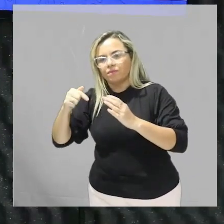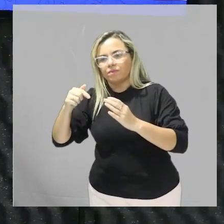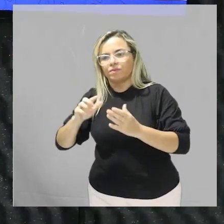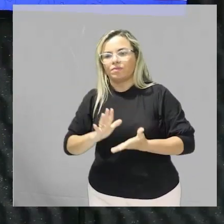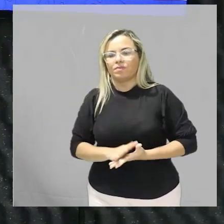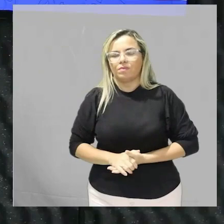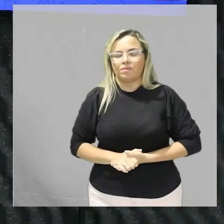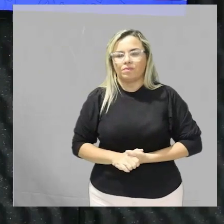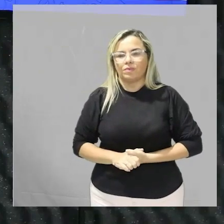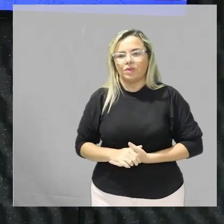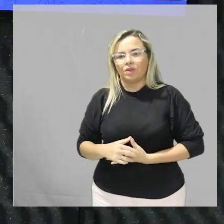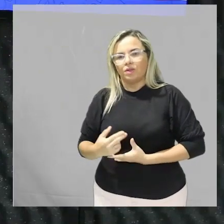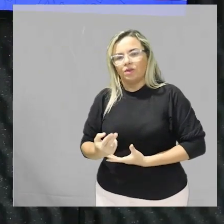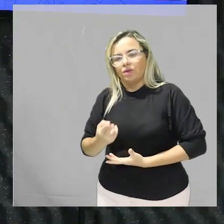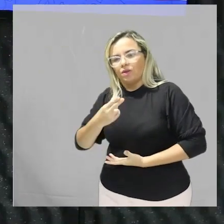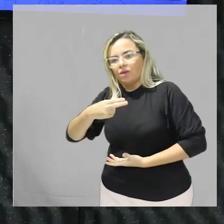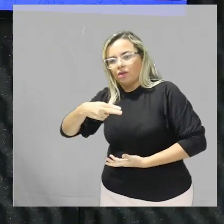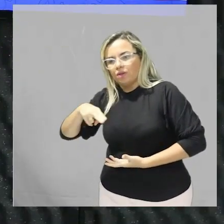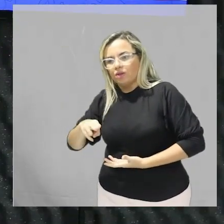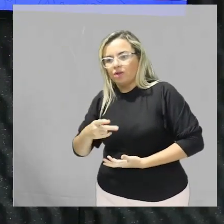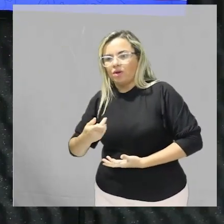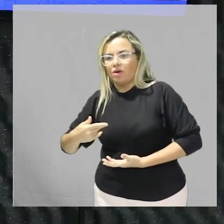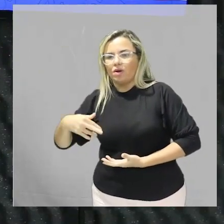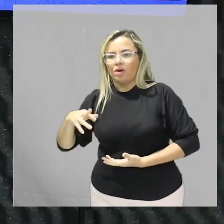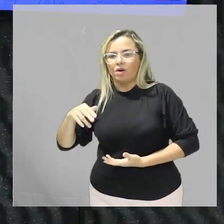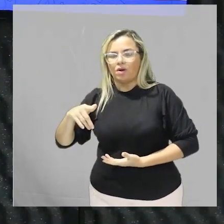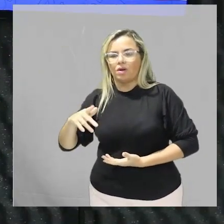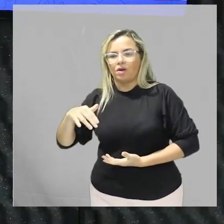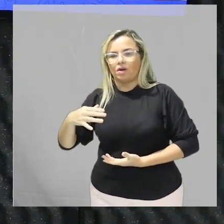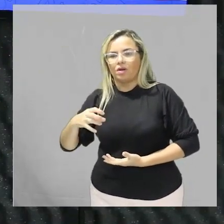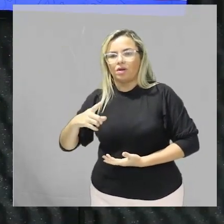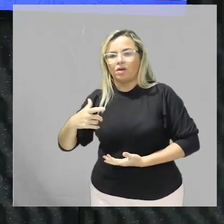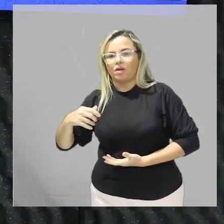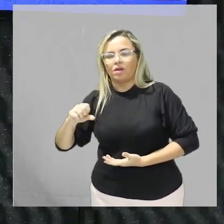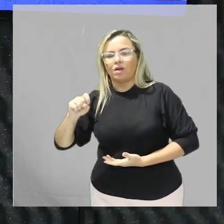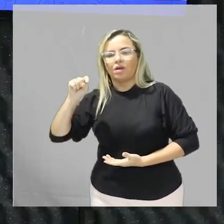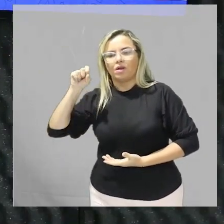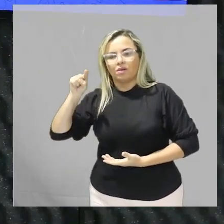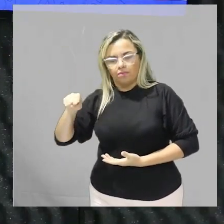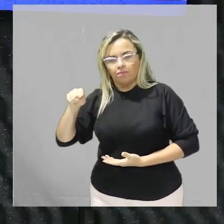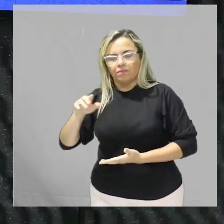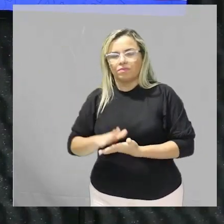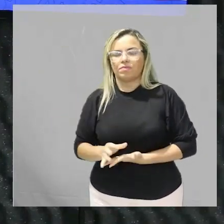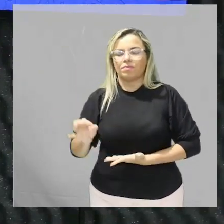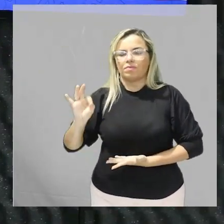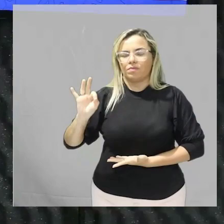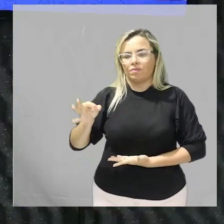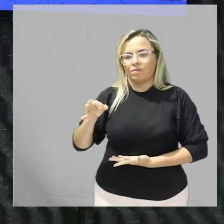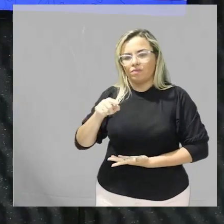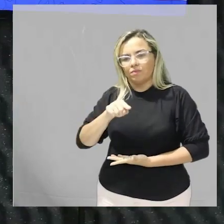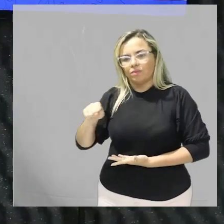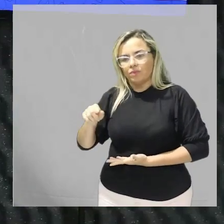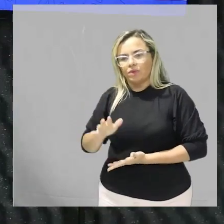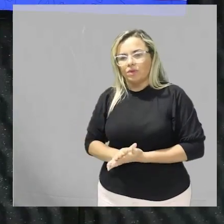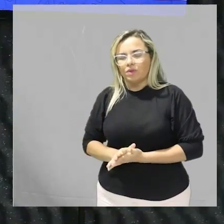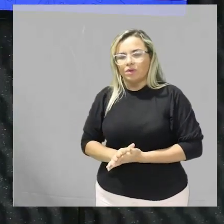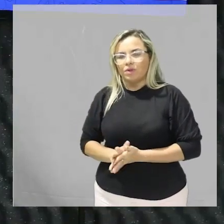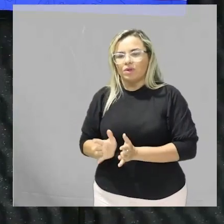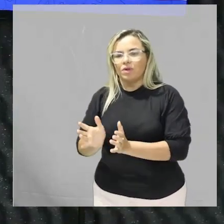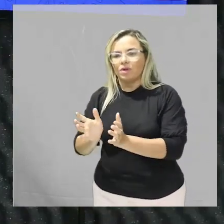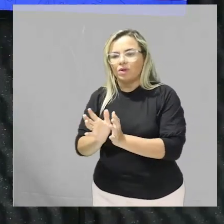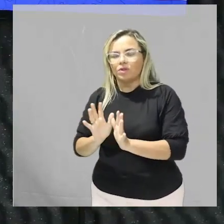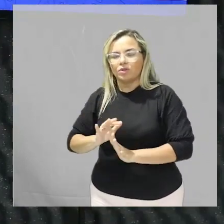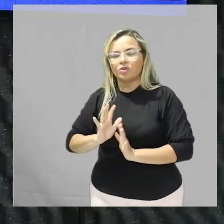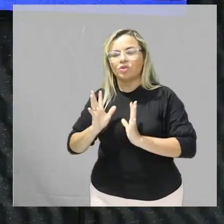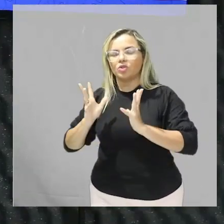da célula nós chamamos de organelas, certo? Então, a organela, o conjunto de todas as